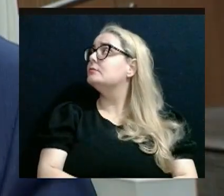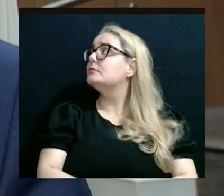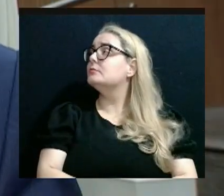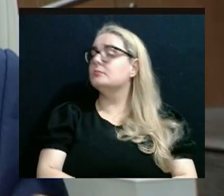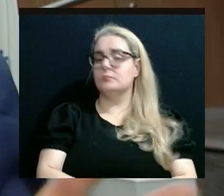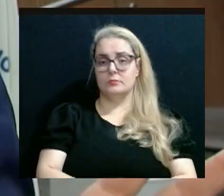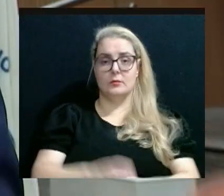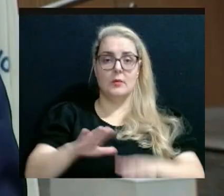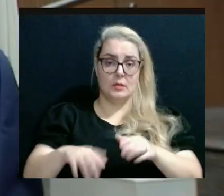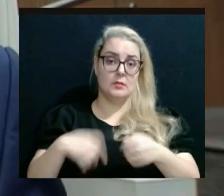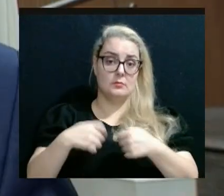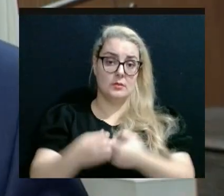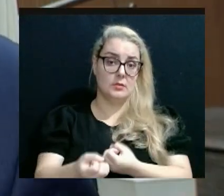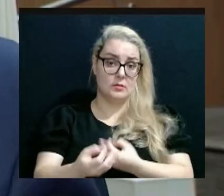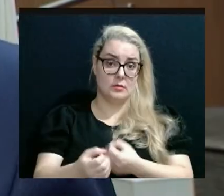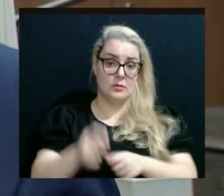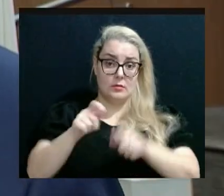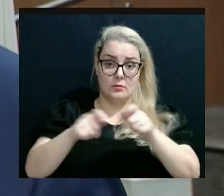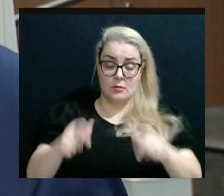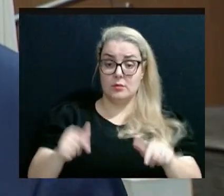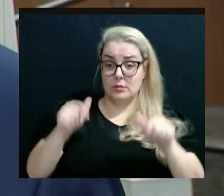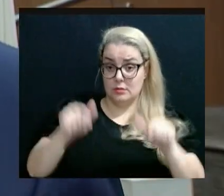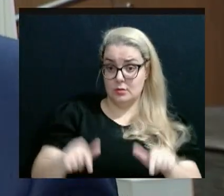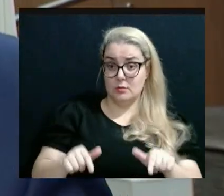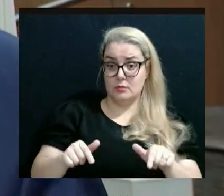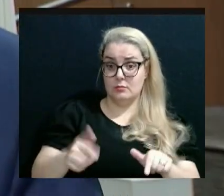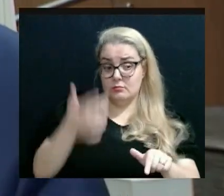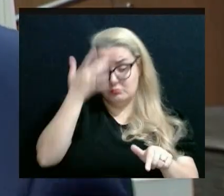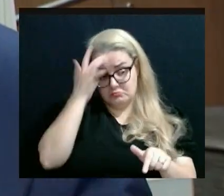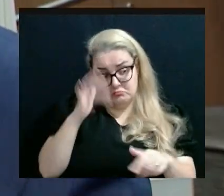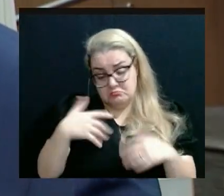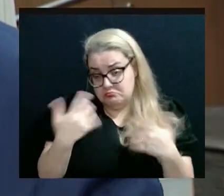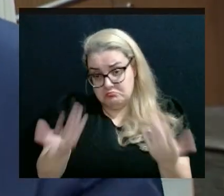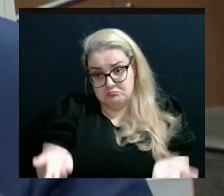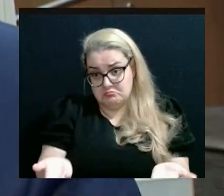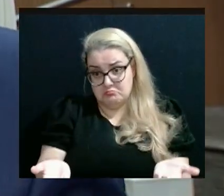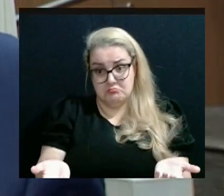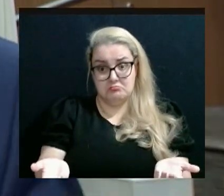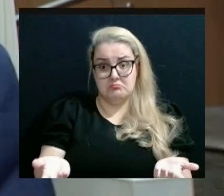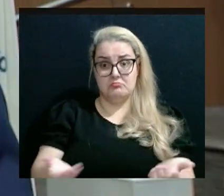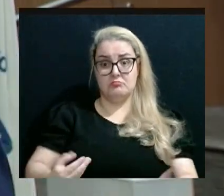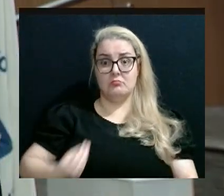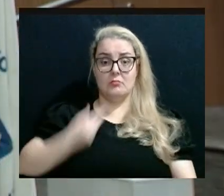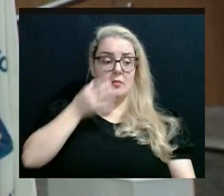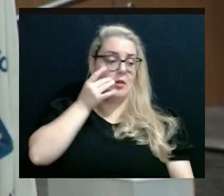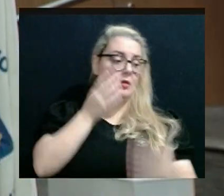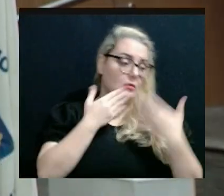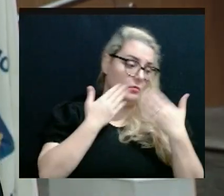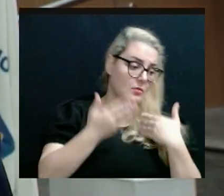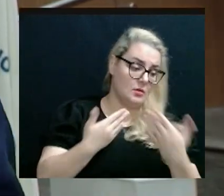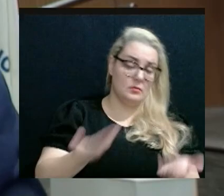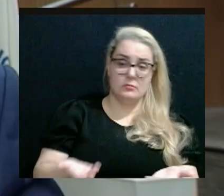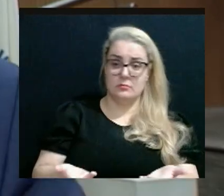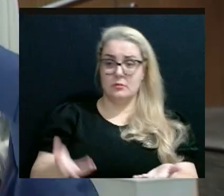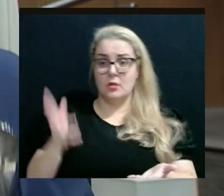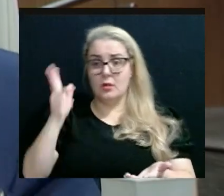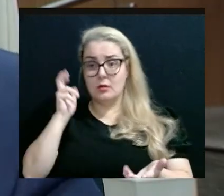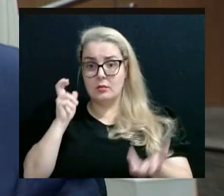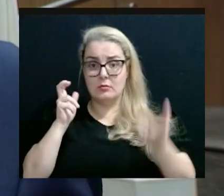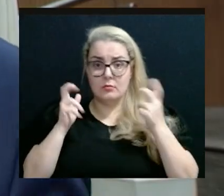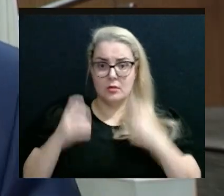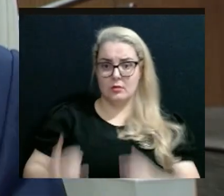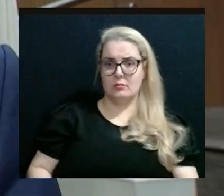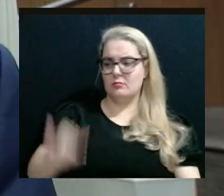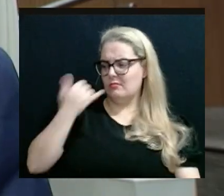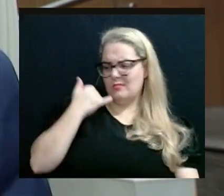informação. Tem pessoa que está em um ambiente, ela também não sabe, né? Ela está ali, começa a conversar com a outra, escutar celular alto, toca,